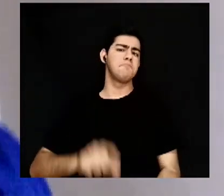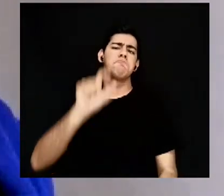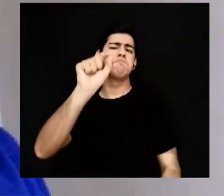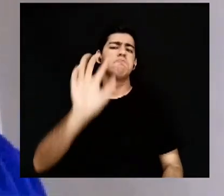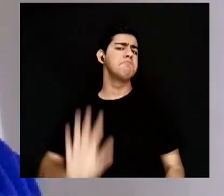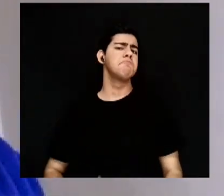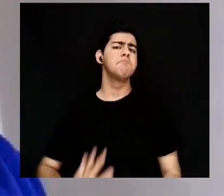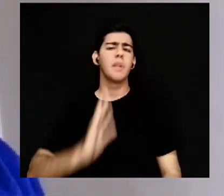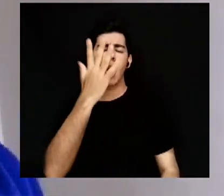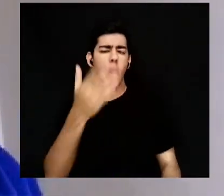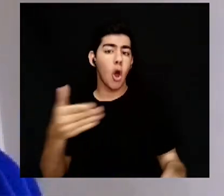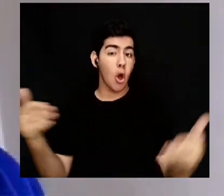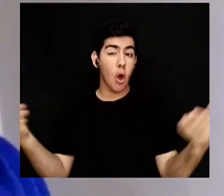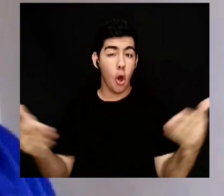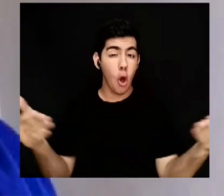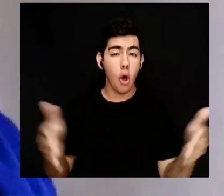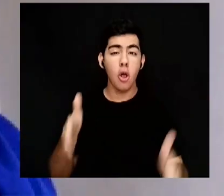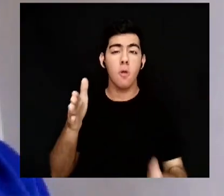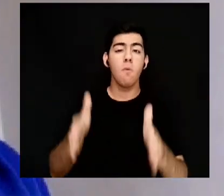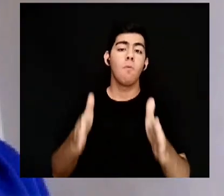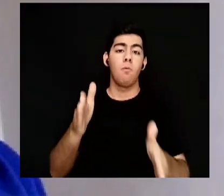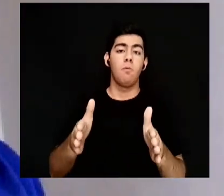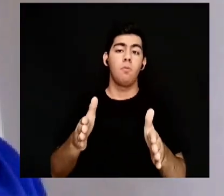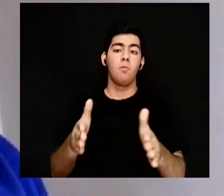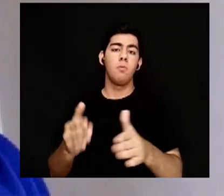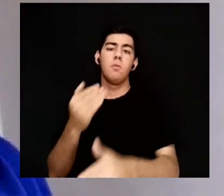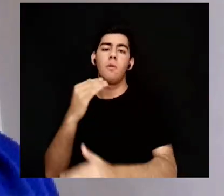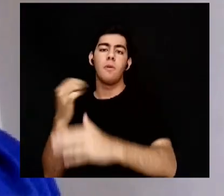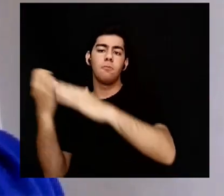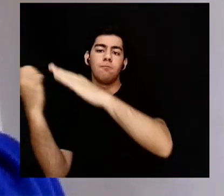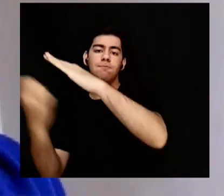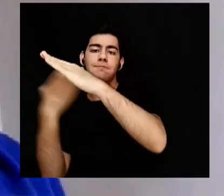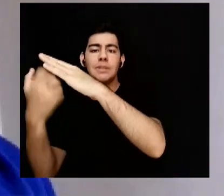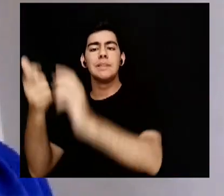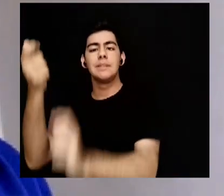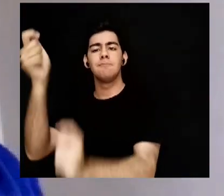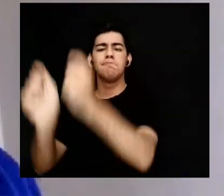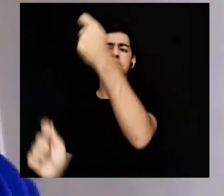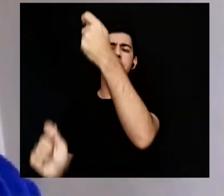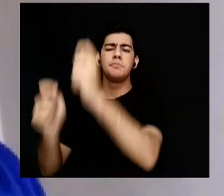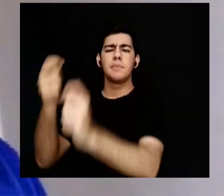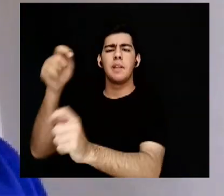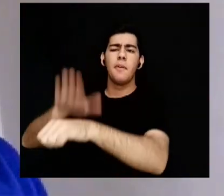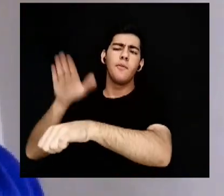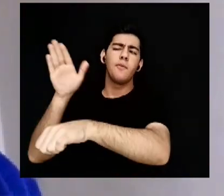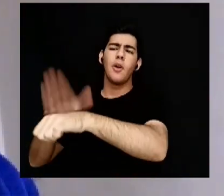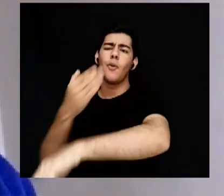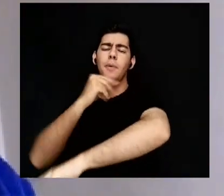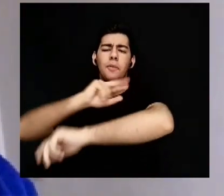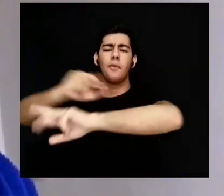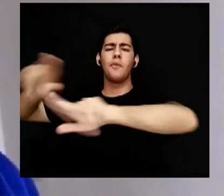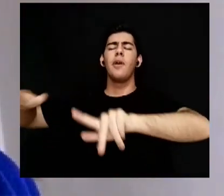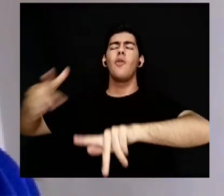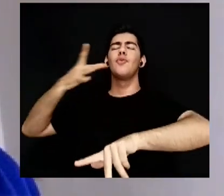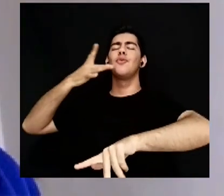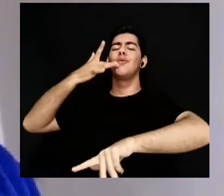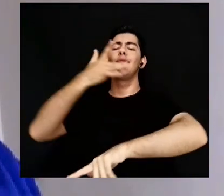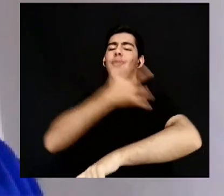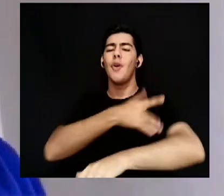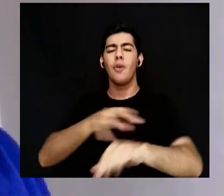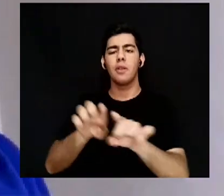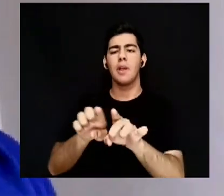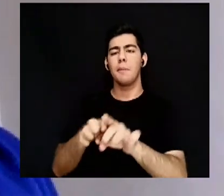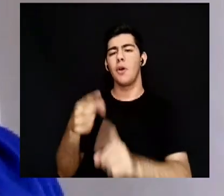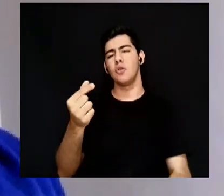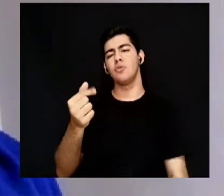os ultraprocessados, eles são muito gostosos e são muito mais baratos. Então, o ideal é dentro de casa, né,